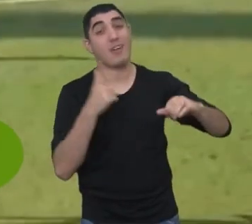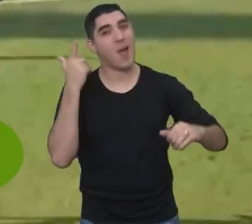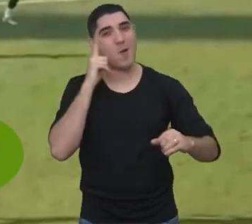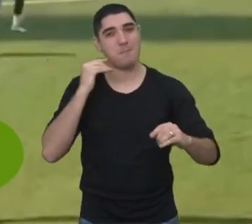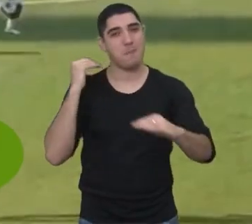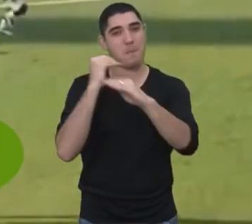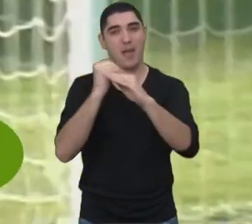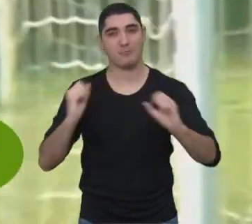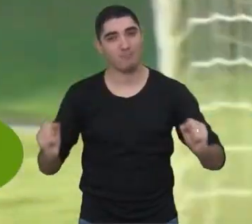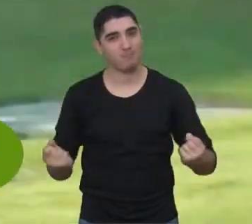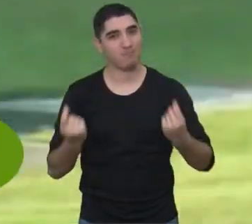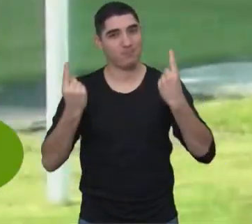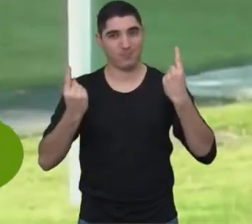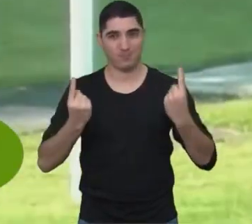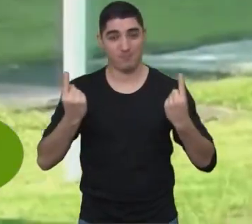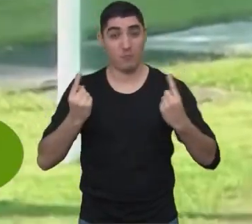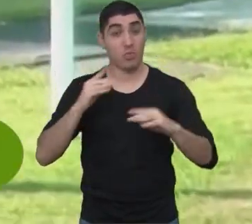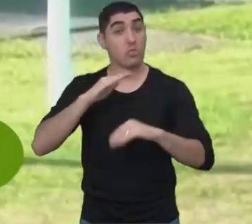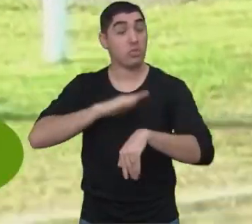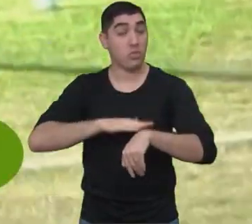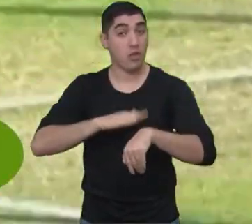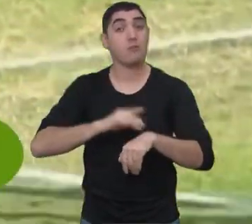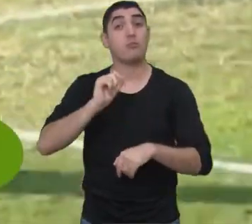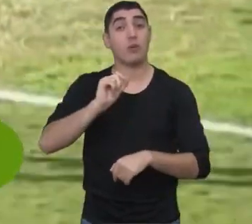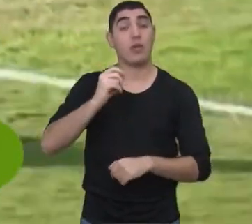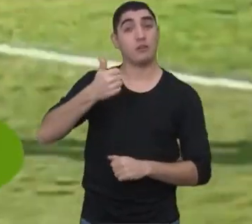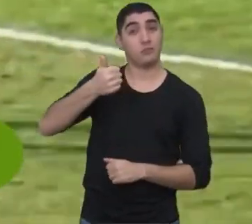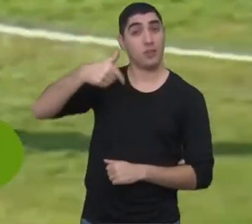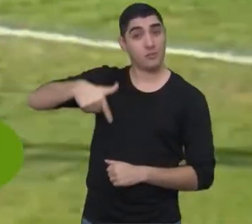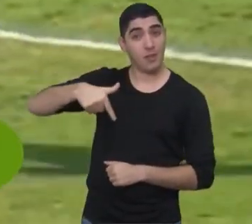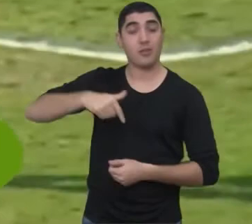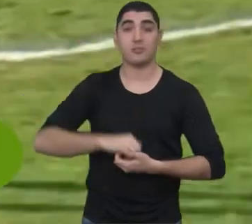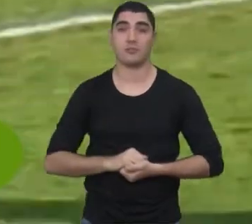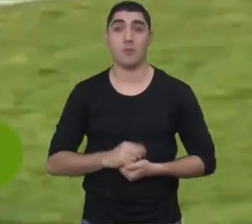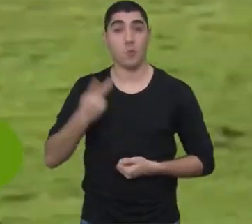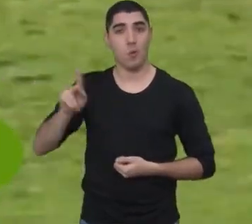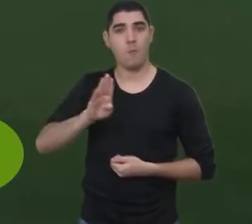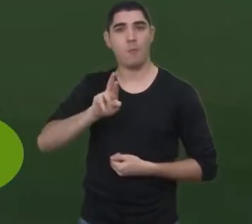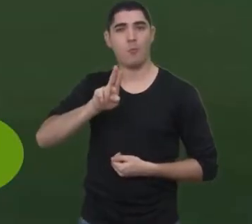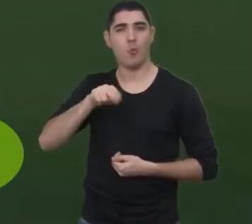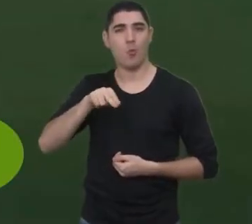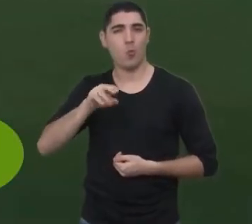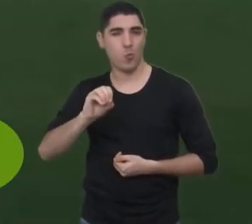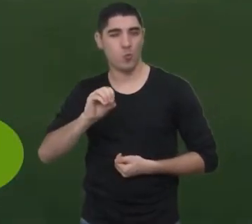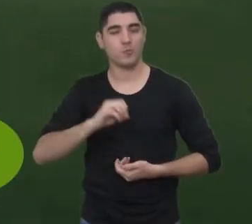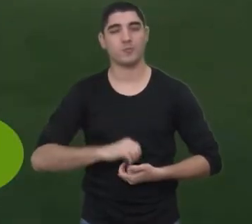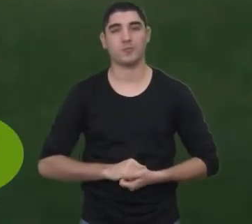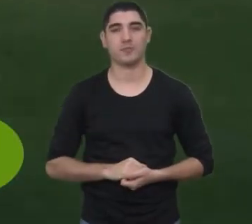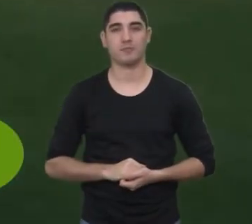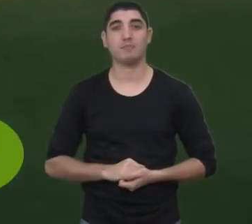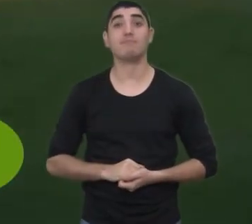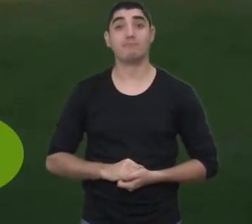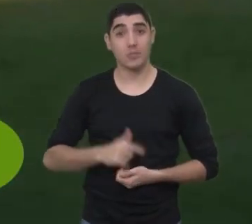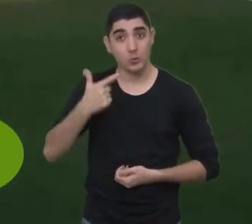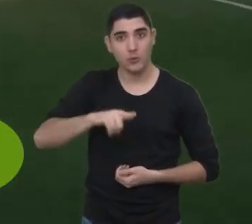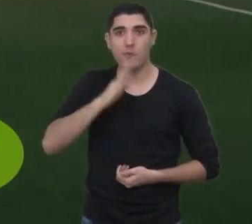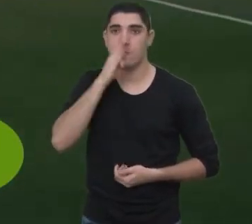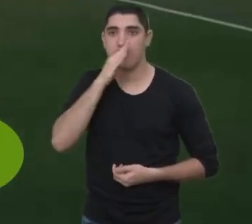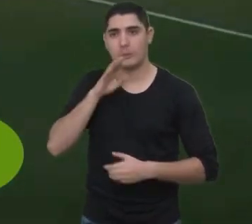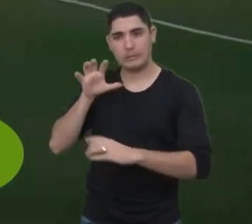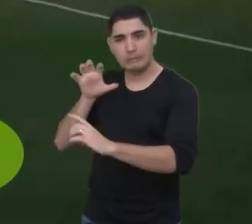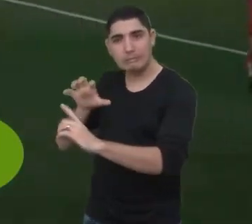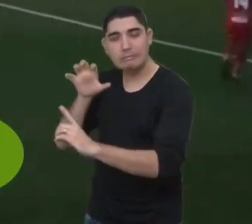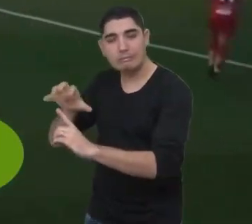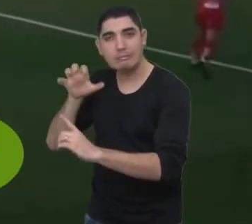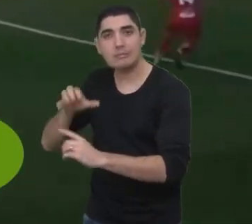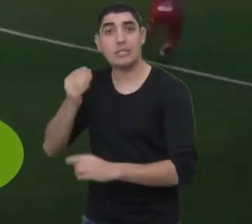o empate do joseense aos 17 minutos. Bruno Monteiro é o nome do gol. Mais Inter no ataque. Esdras fez o